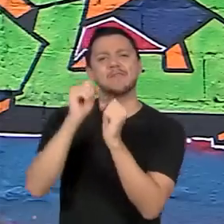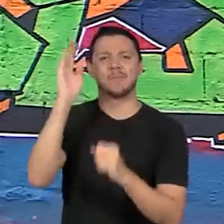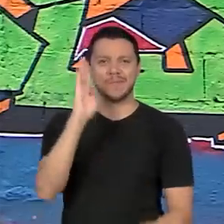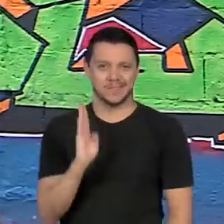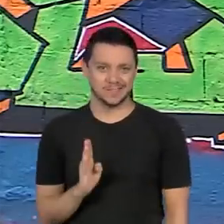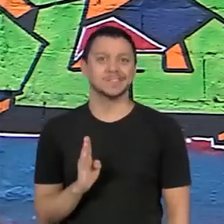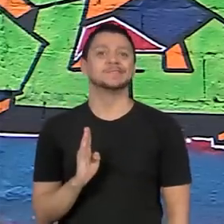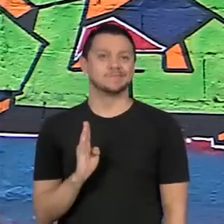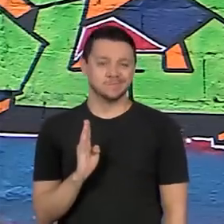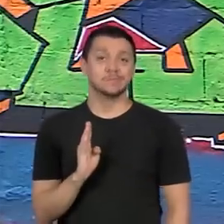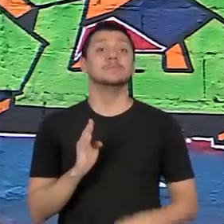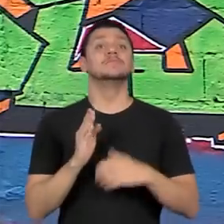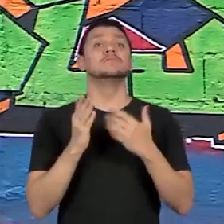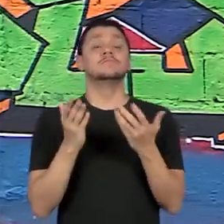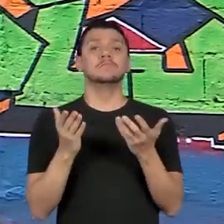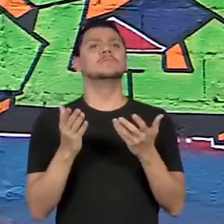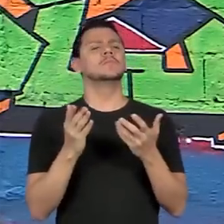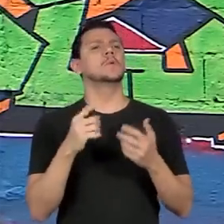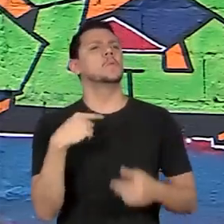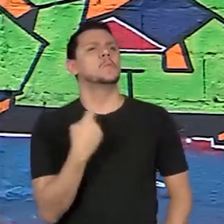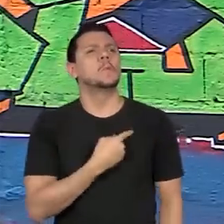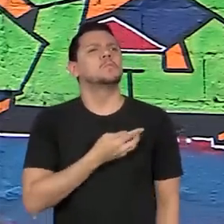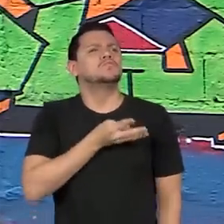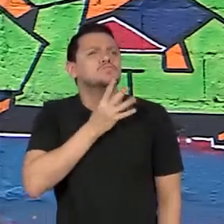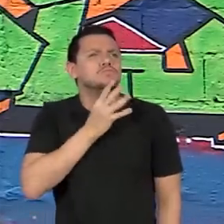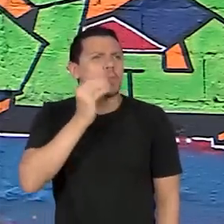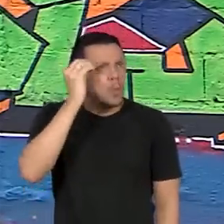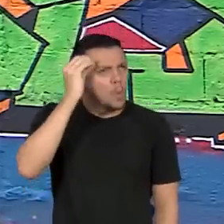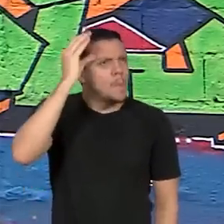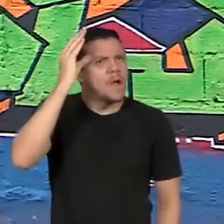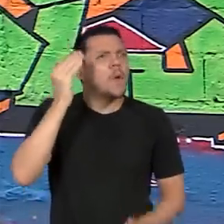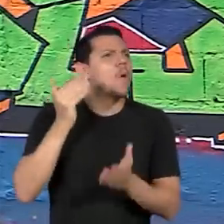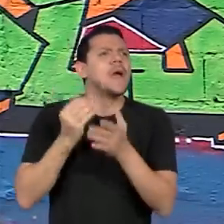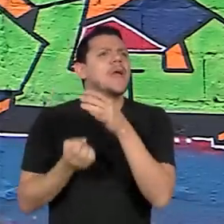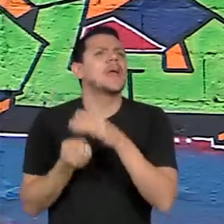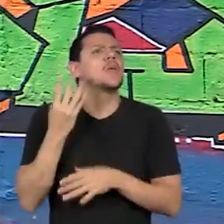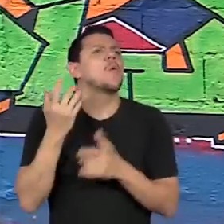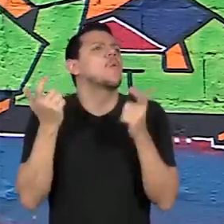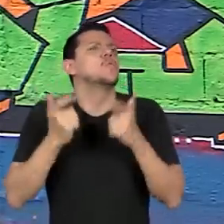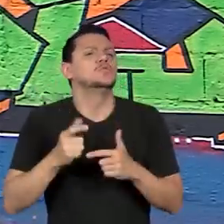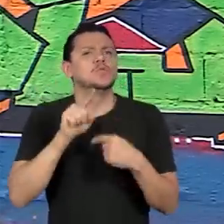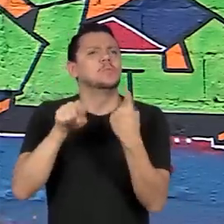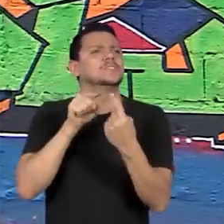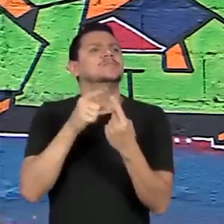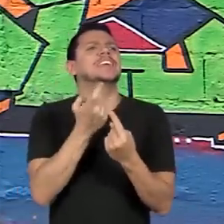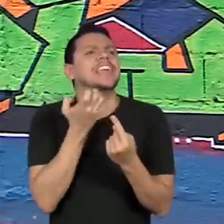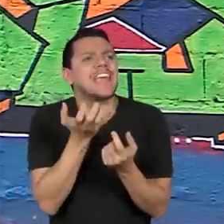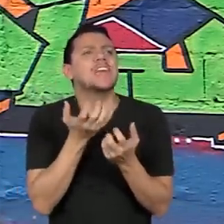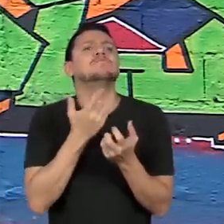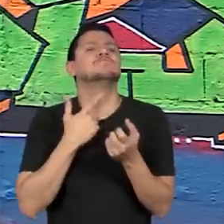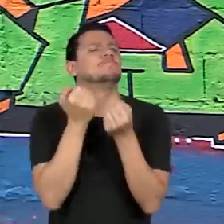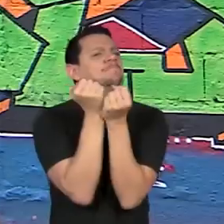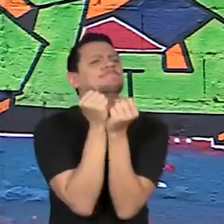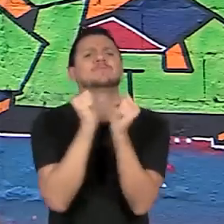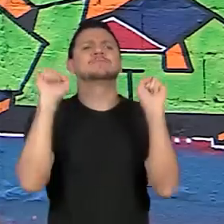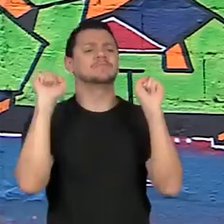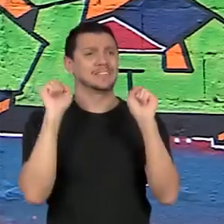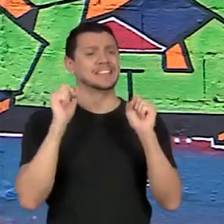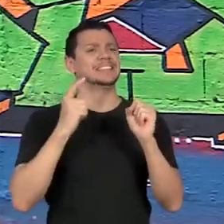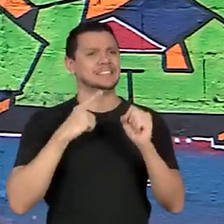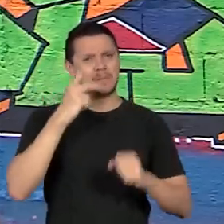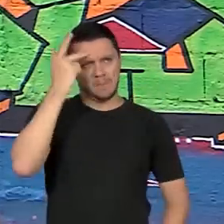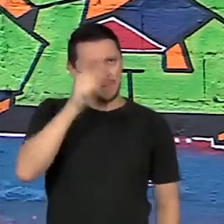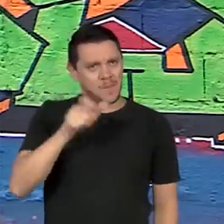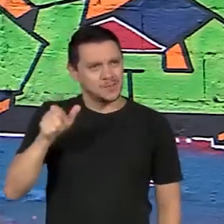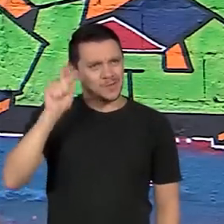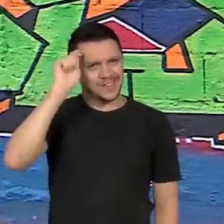Nós temos, pelo conhecimento, que ela veio na ânsia da liberdade, né? Os negros estavam escravizados